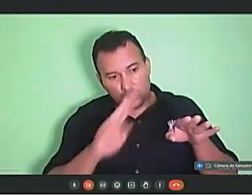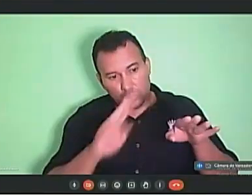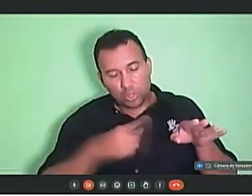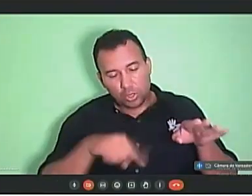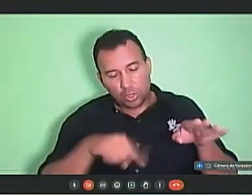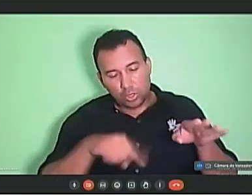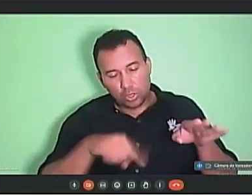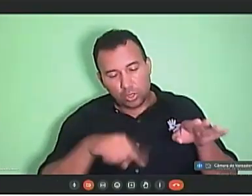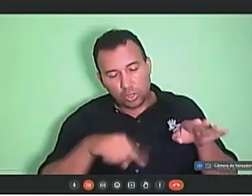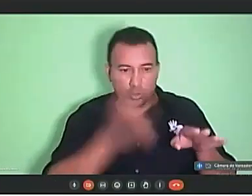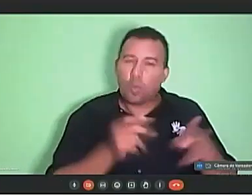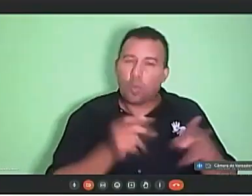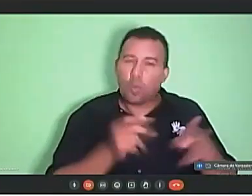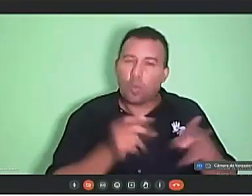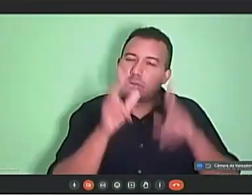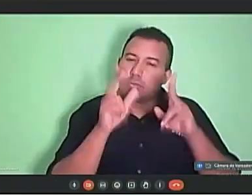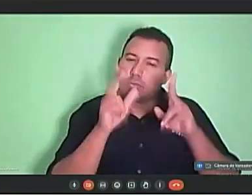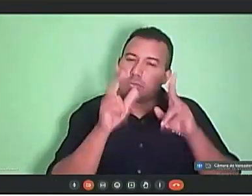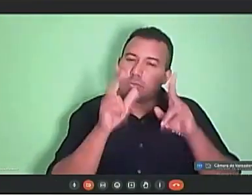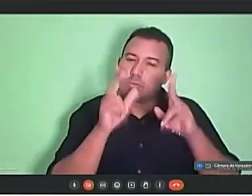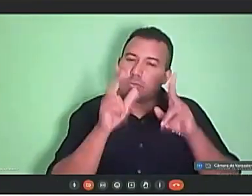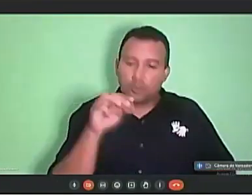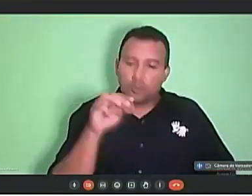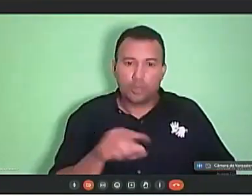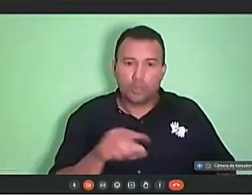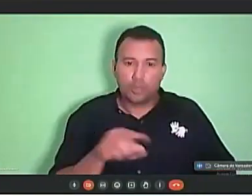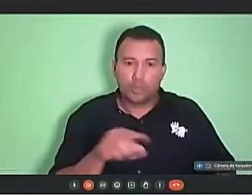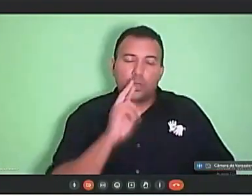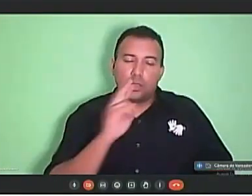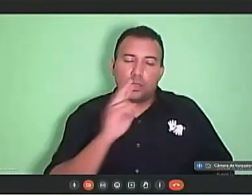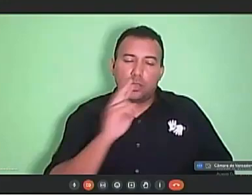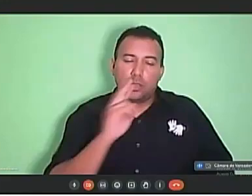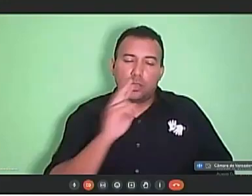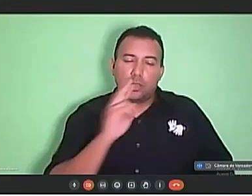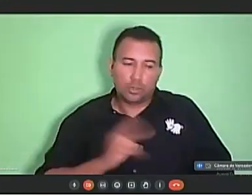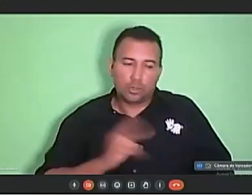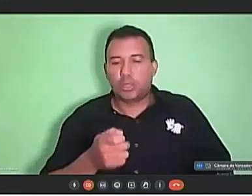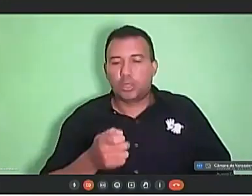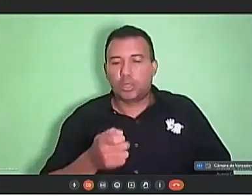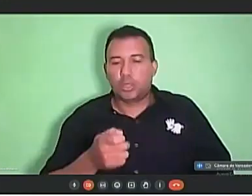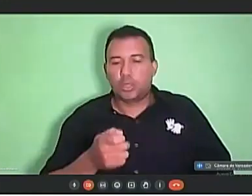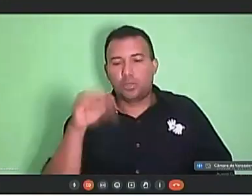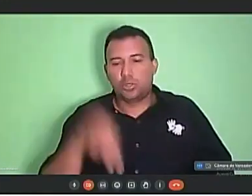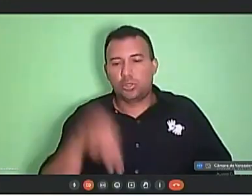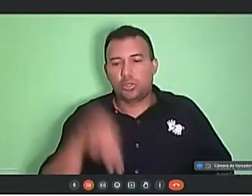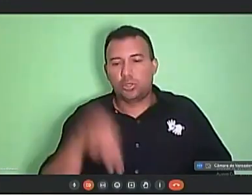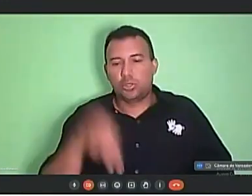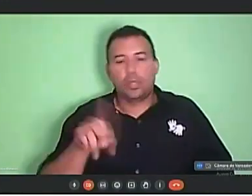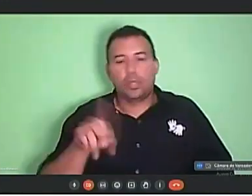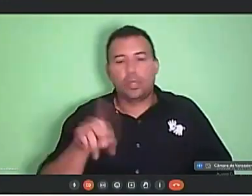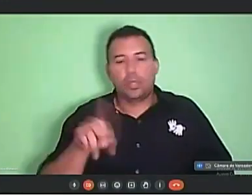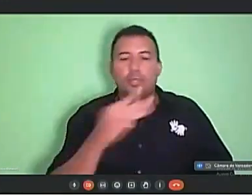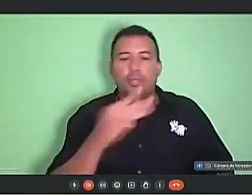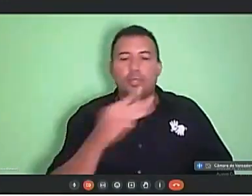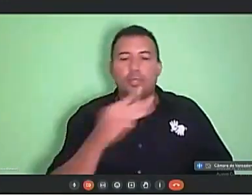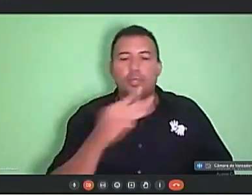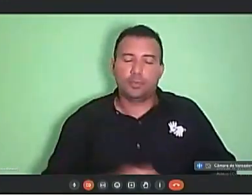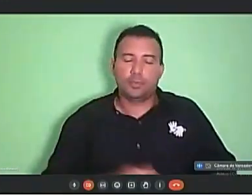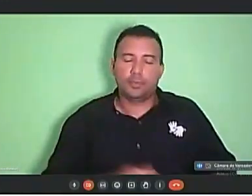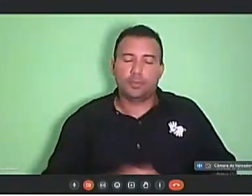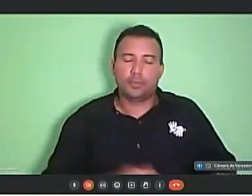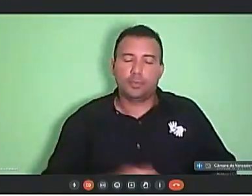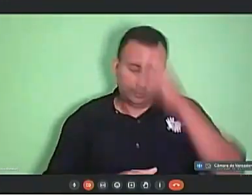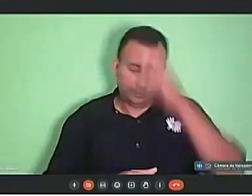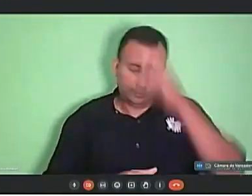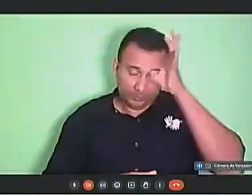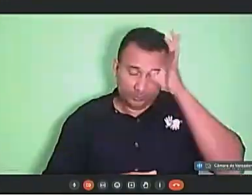resultado para 5 metros e um resultado de 12 centímetros ao invés dos 30 para 3 metros. Esse resultado de baixo é um